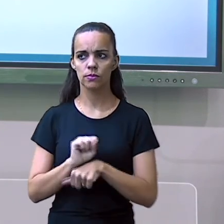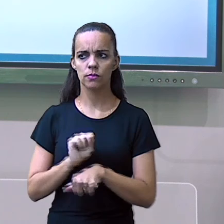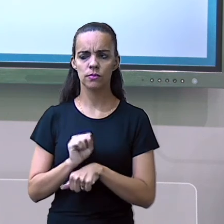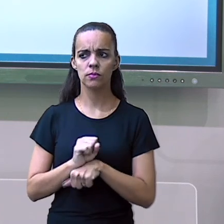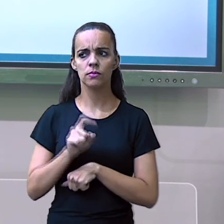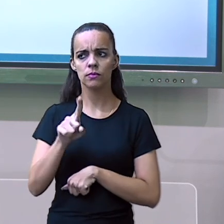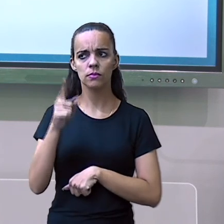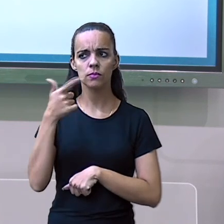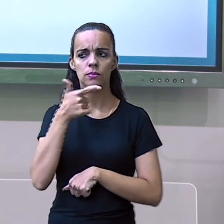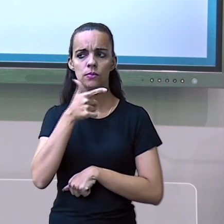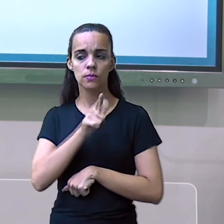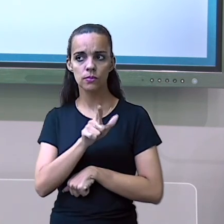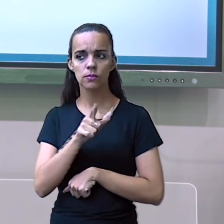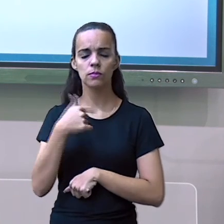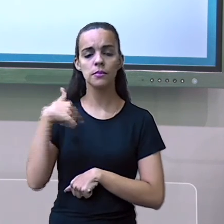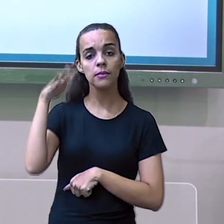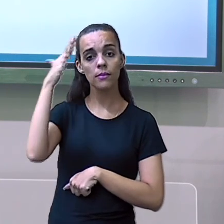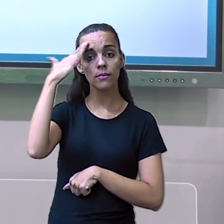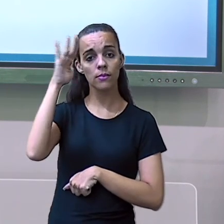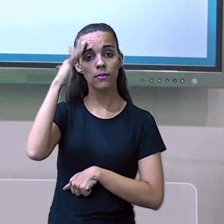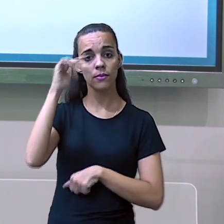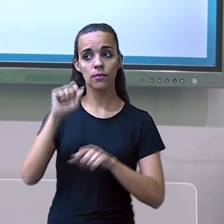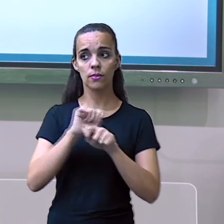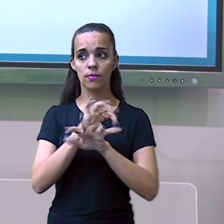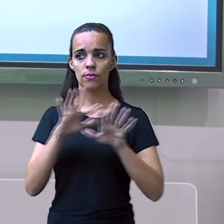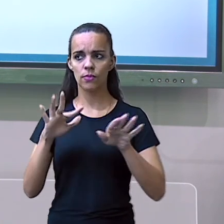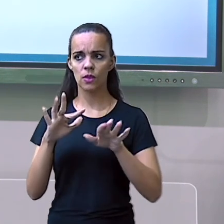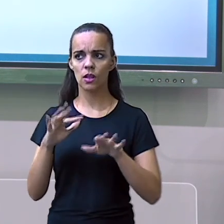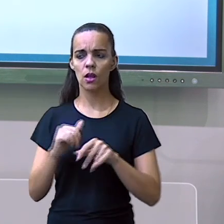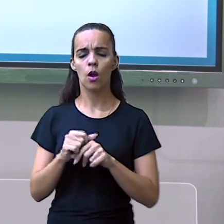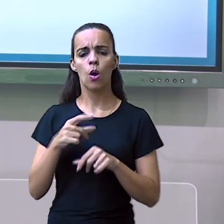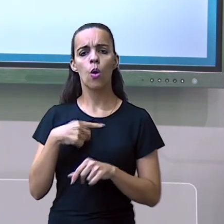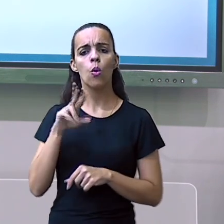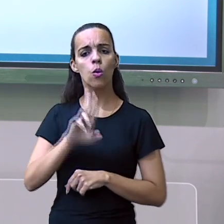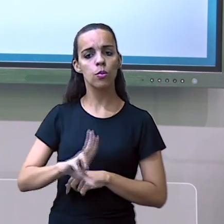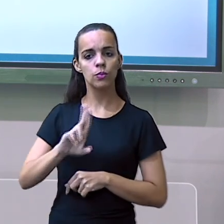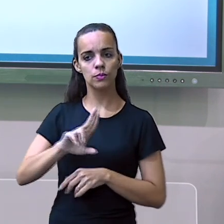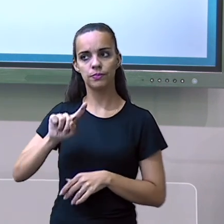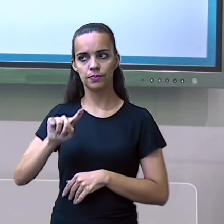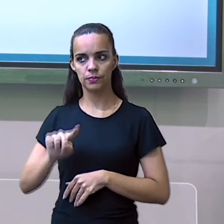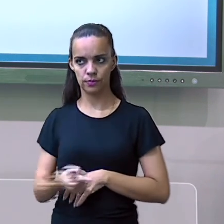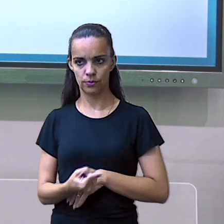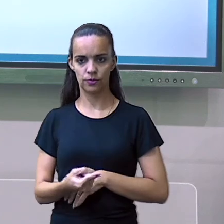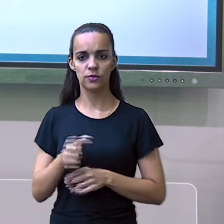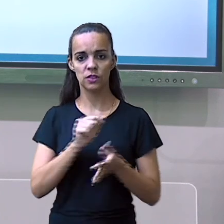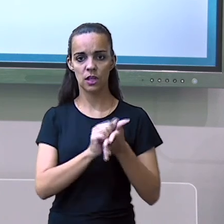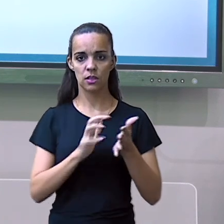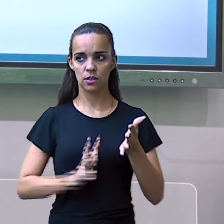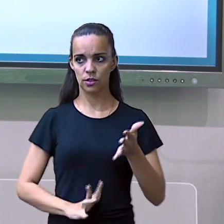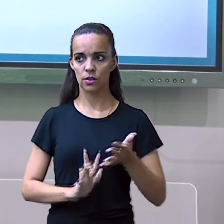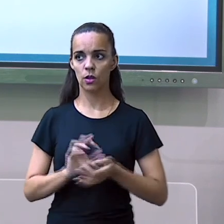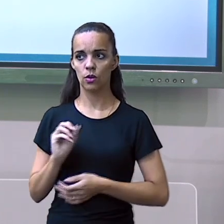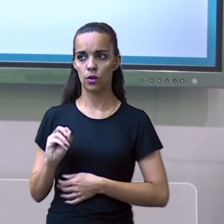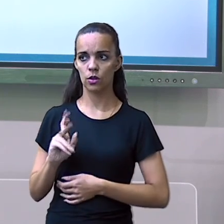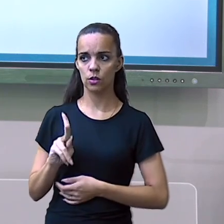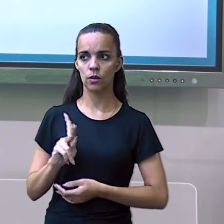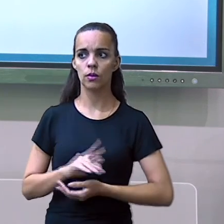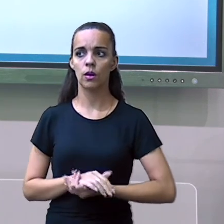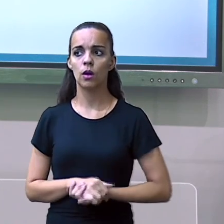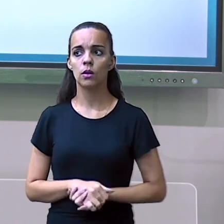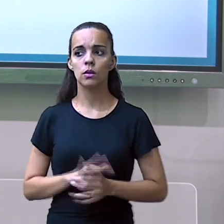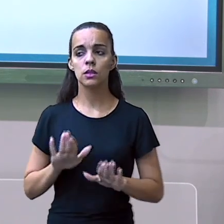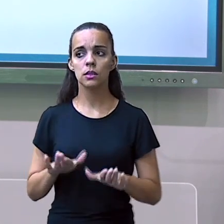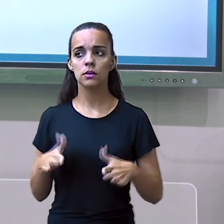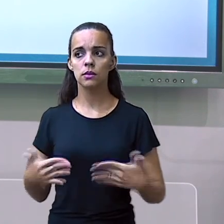que vocês tenham entendido o uso da vírgula com essa atividade, ok?